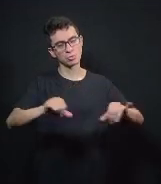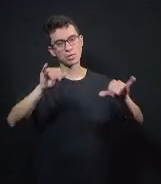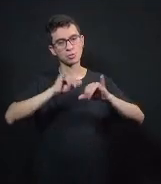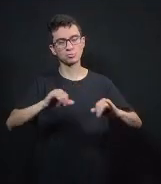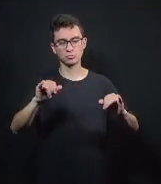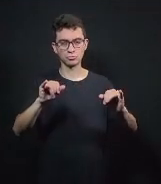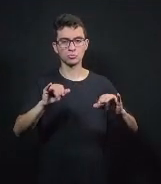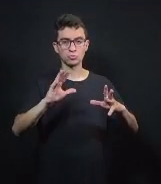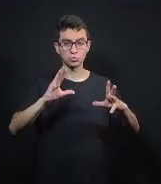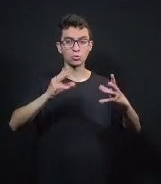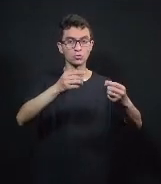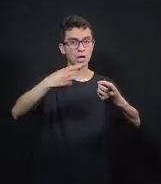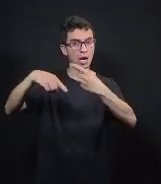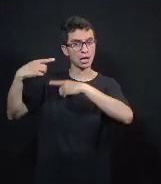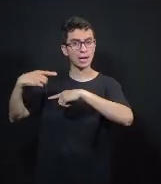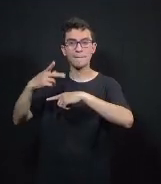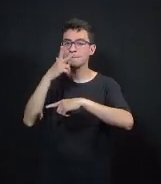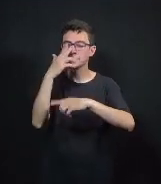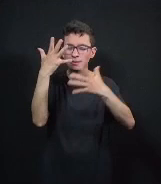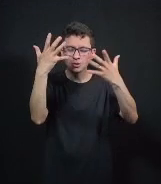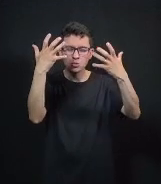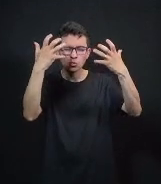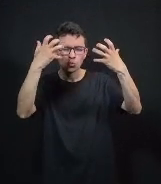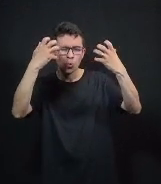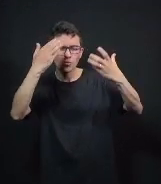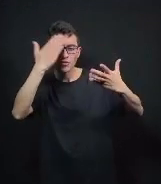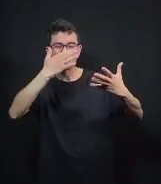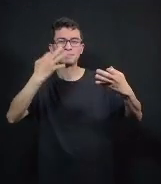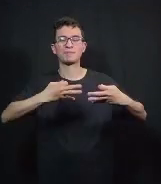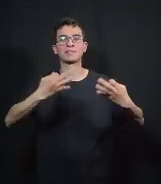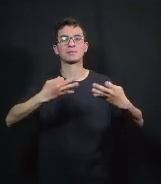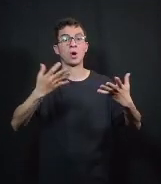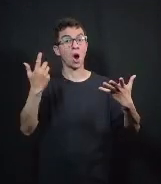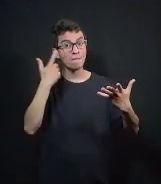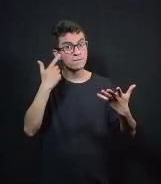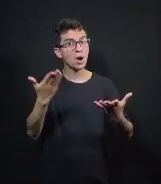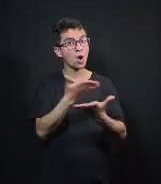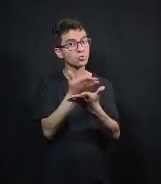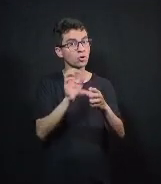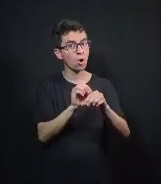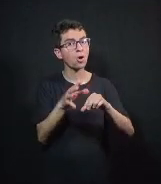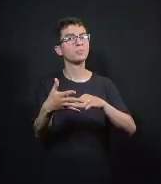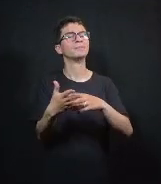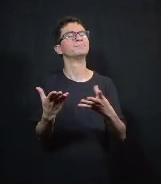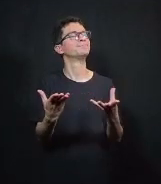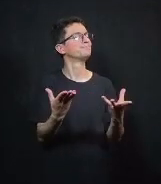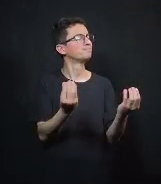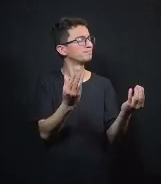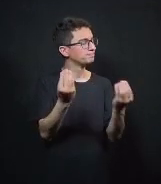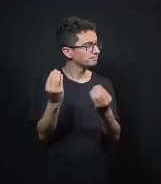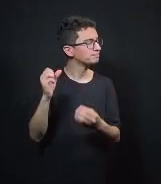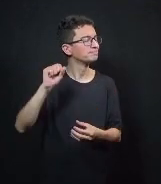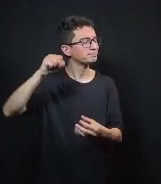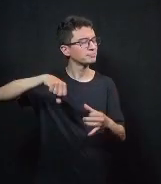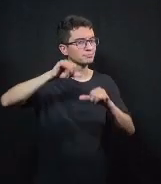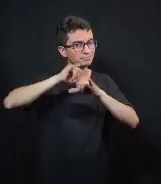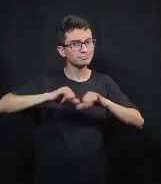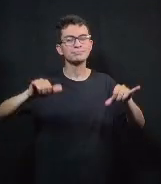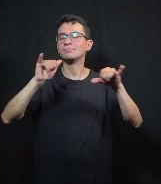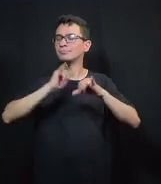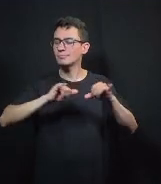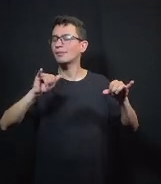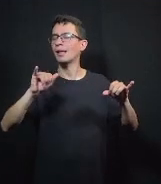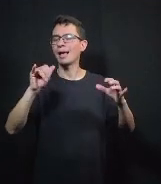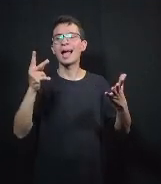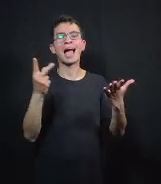todo um campo cinza no meio. Né? E aí, com a pandemia, a gente vê muito isso, porque a gente viu várias coisas que foram divulgadas